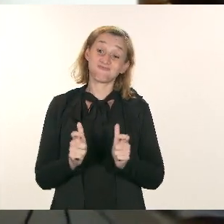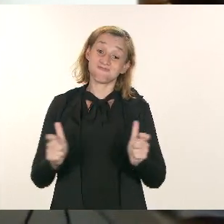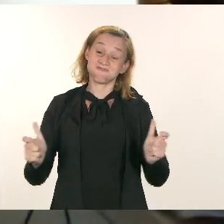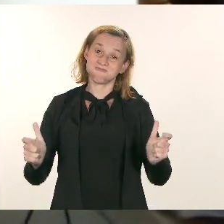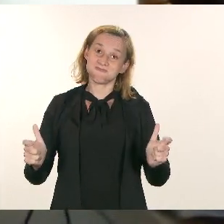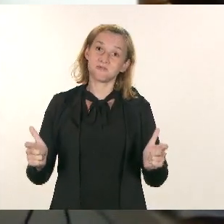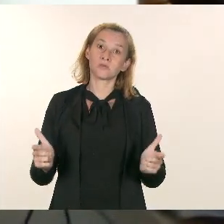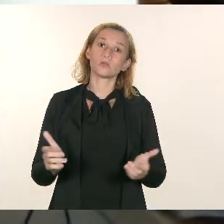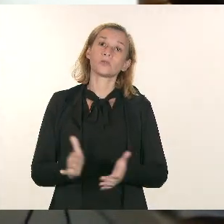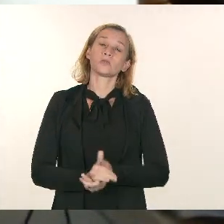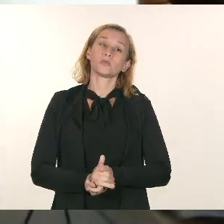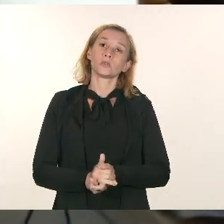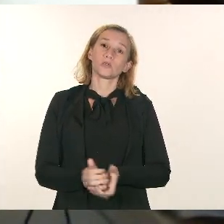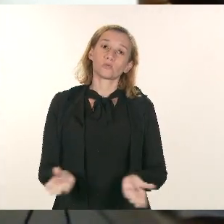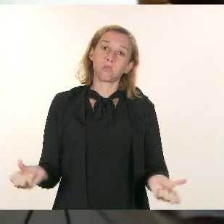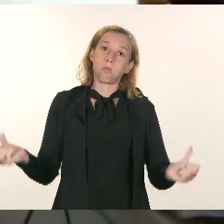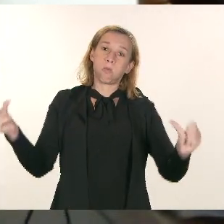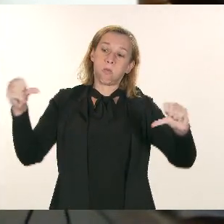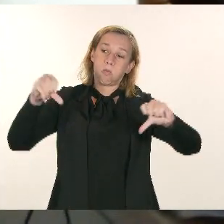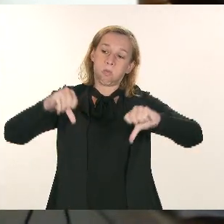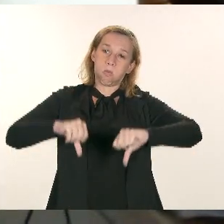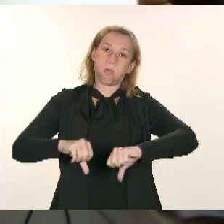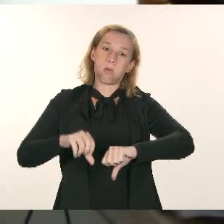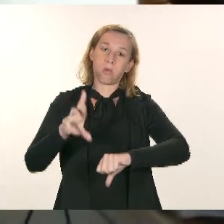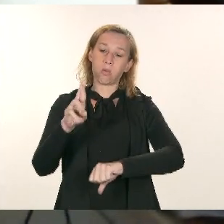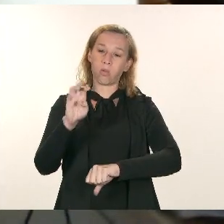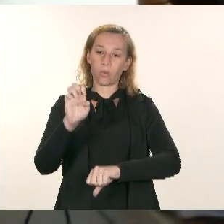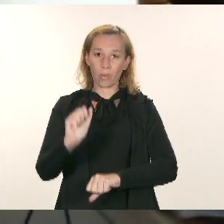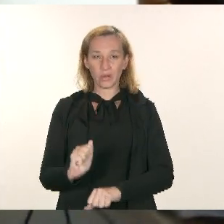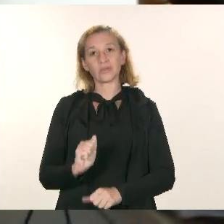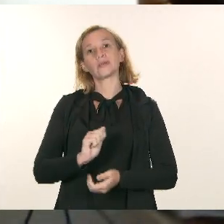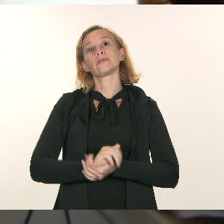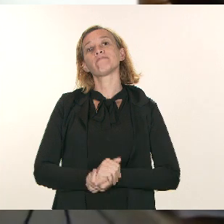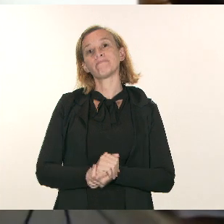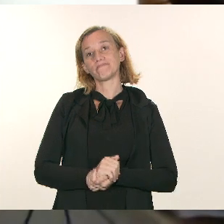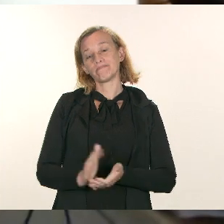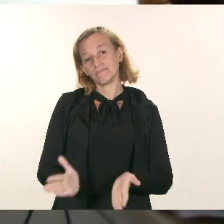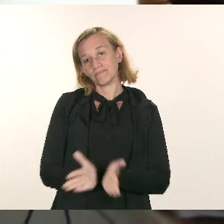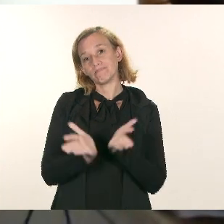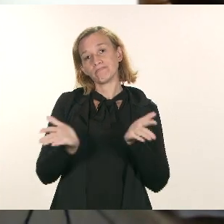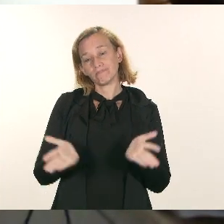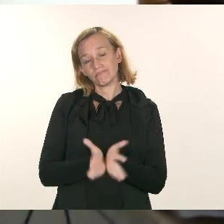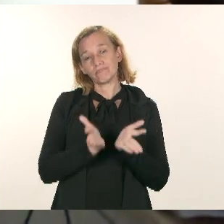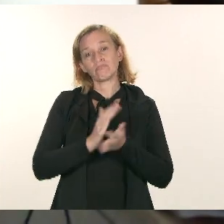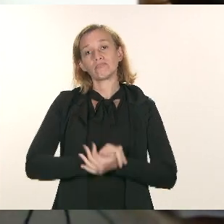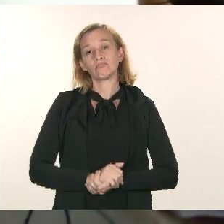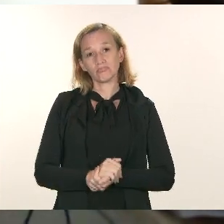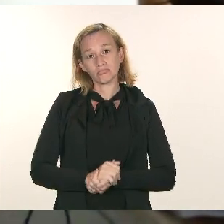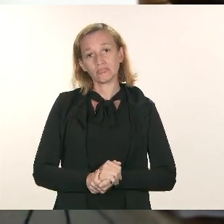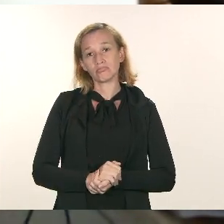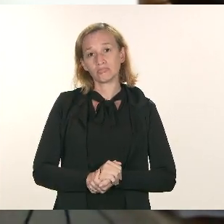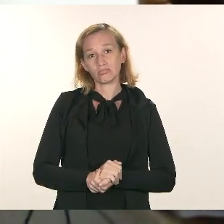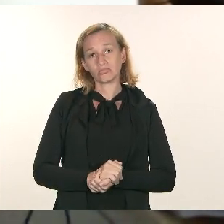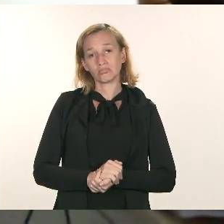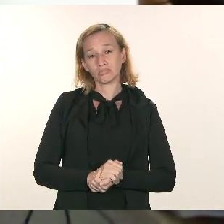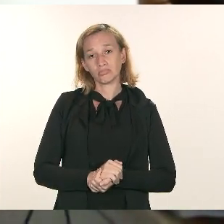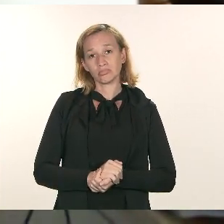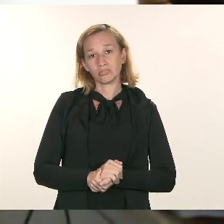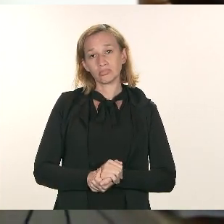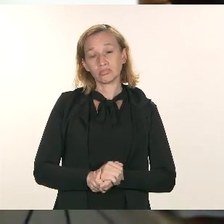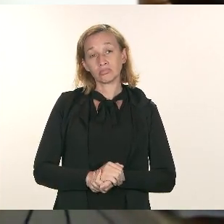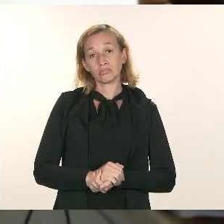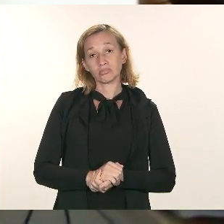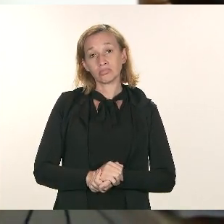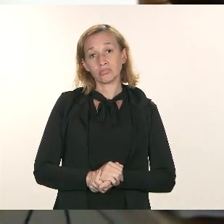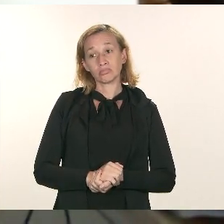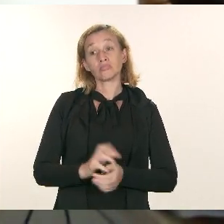e uma queda de renda brutal dos menos favorecidos. Em relação à